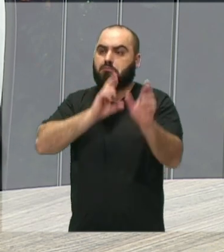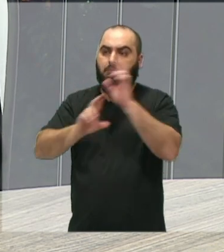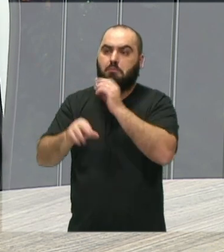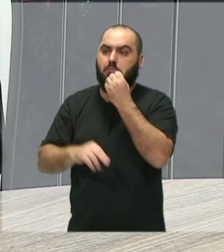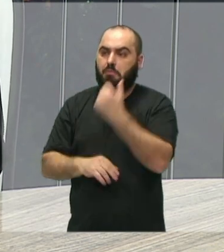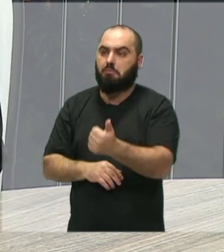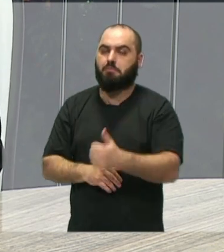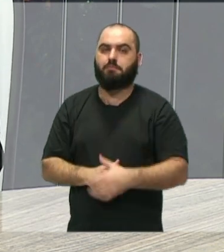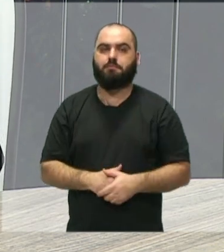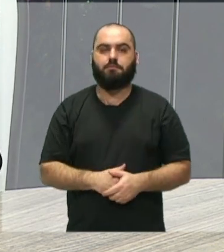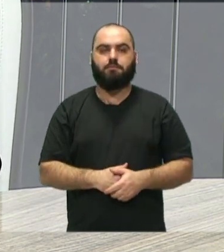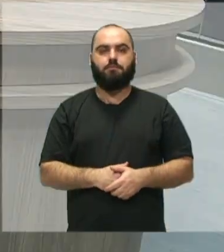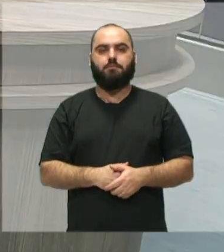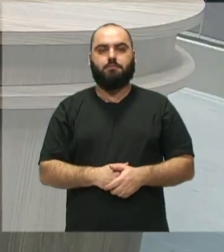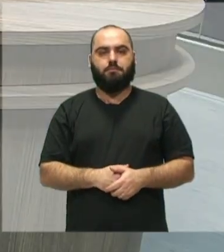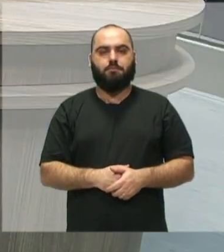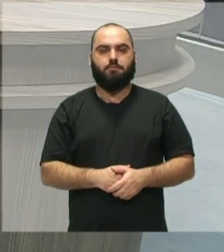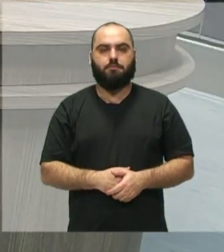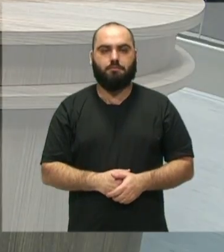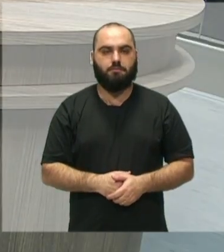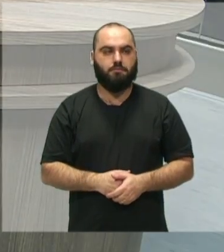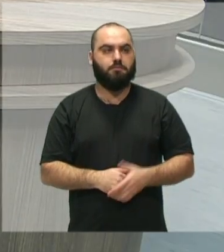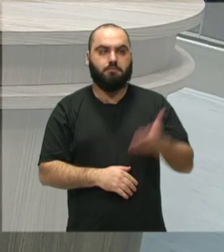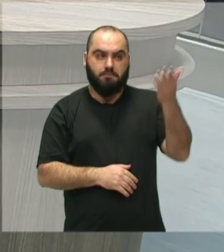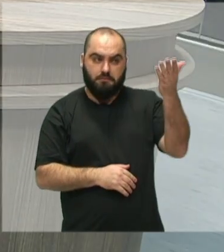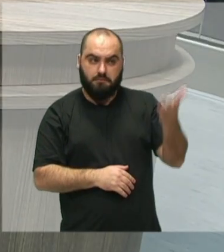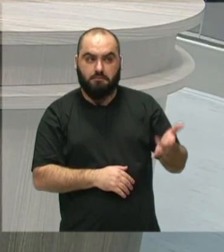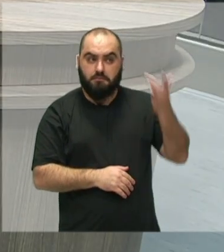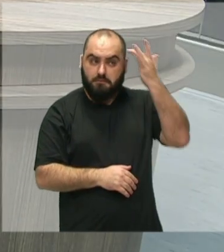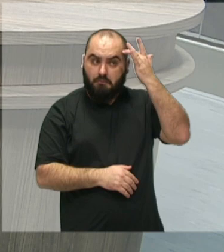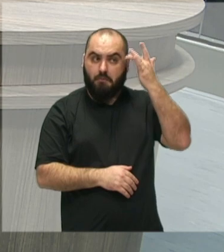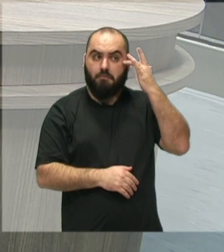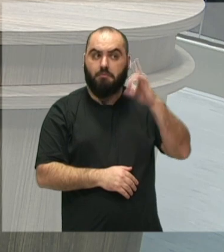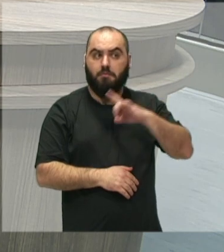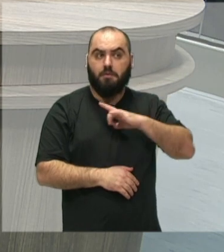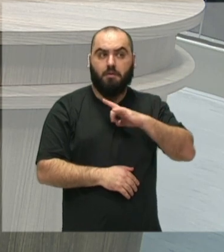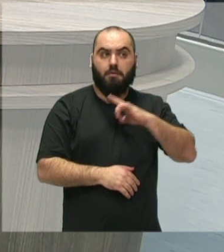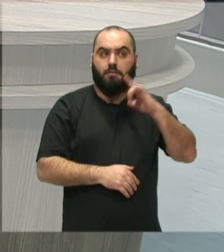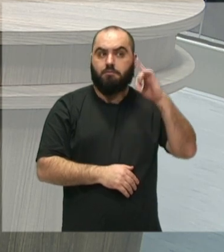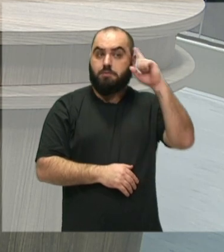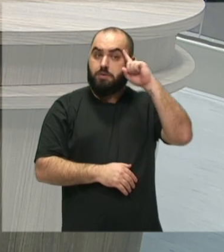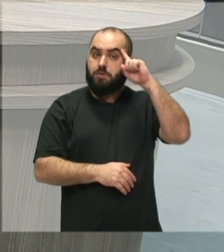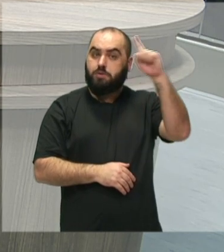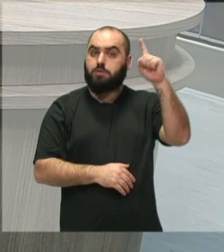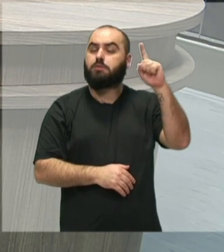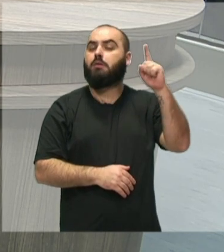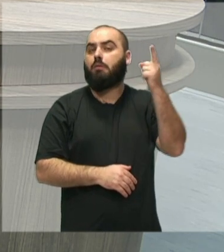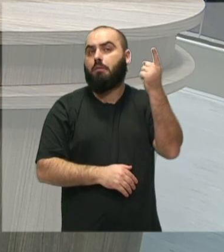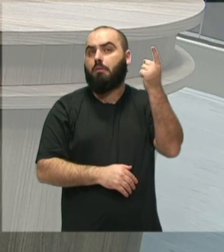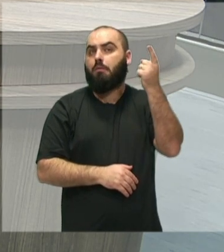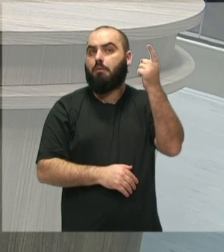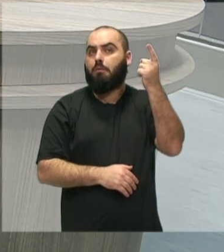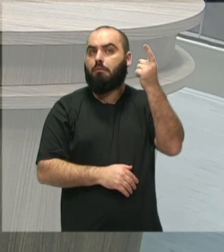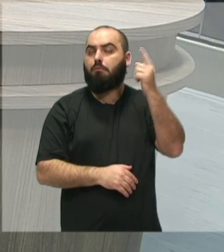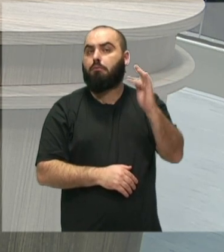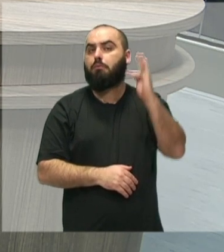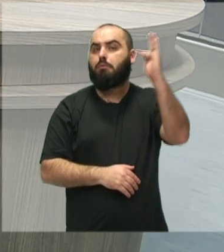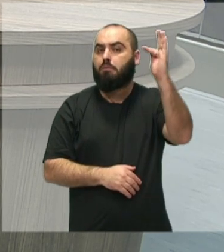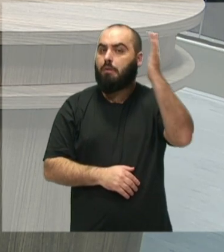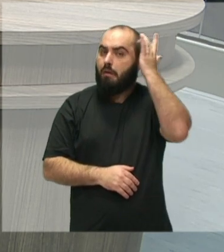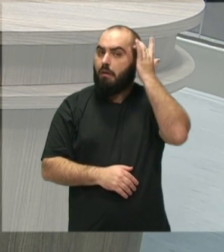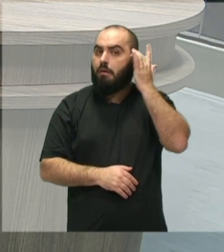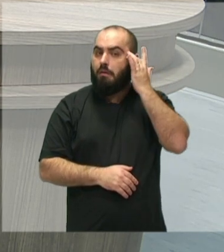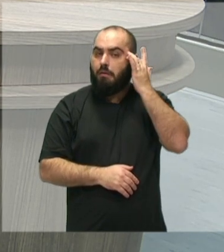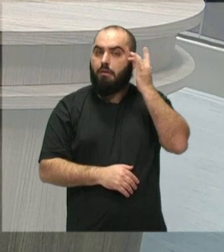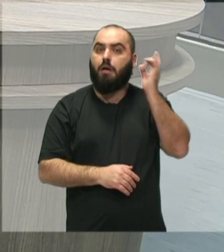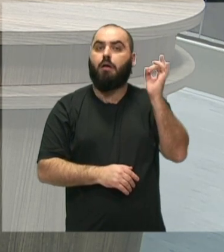do pessoal. E tu tens, assim, noção, ou já tem algum prazo, alguma coisa assim, para uma previsão,